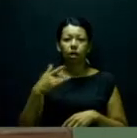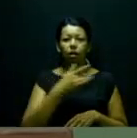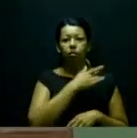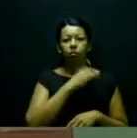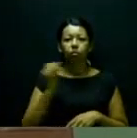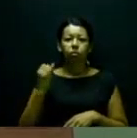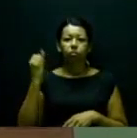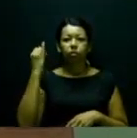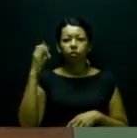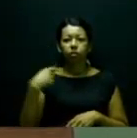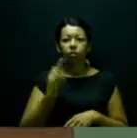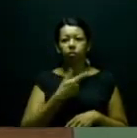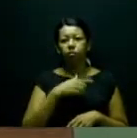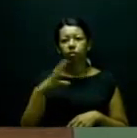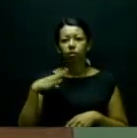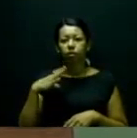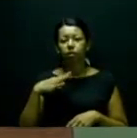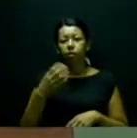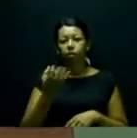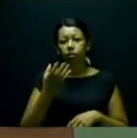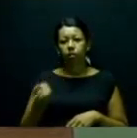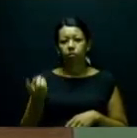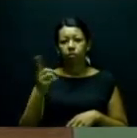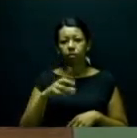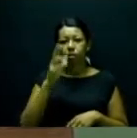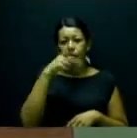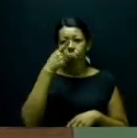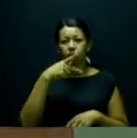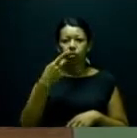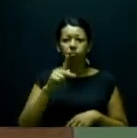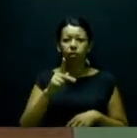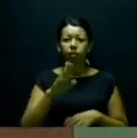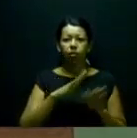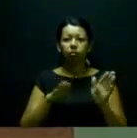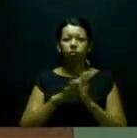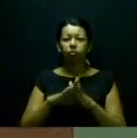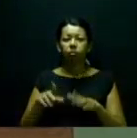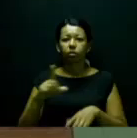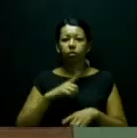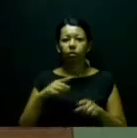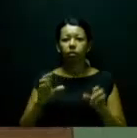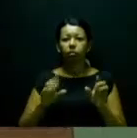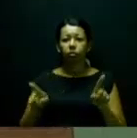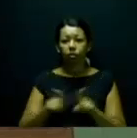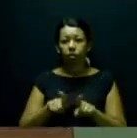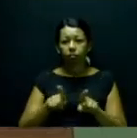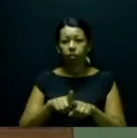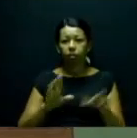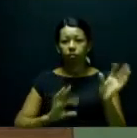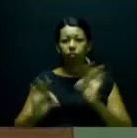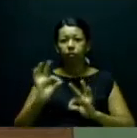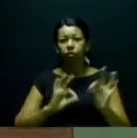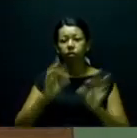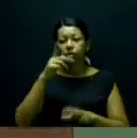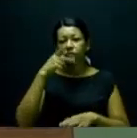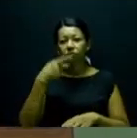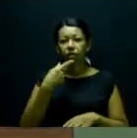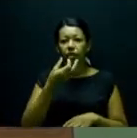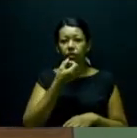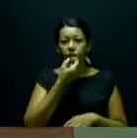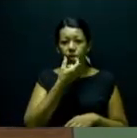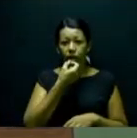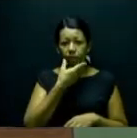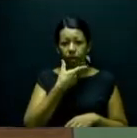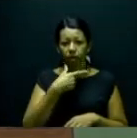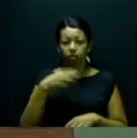essencial em nossa cidade. E quero aqui já deixar bem claro para todos que eu tenho também um projeto que fala sobre os remédios,